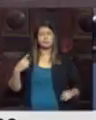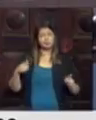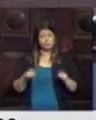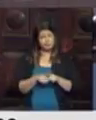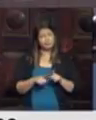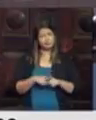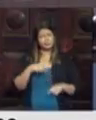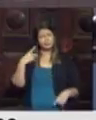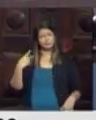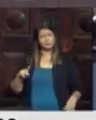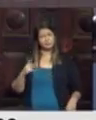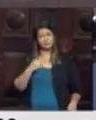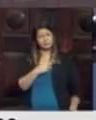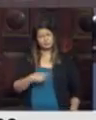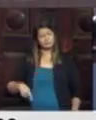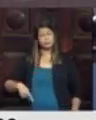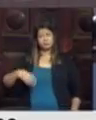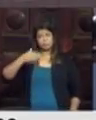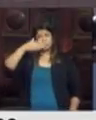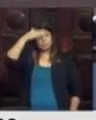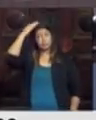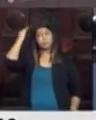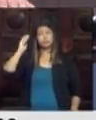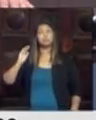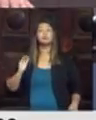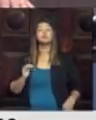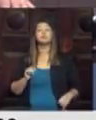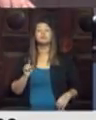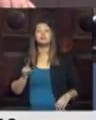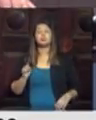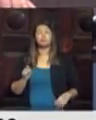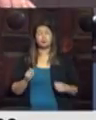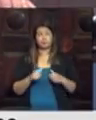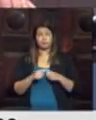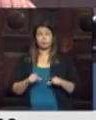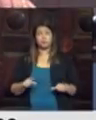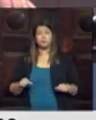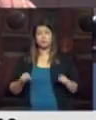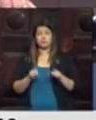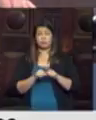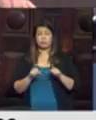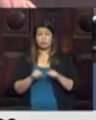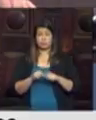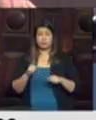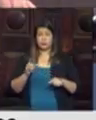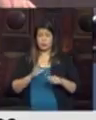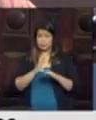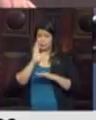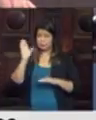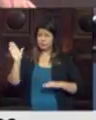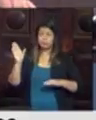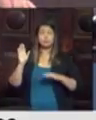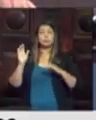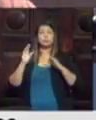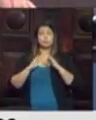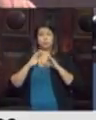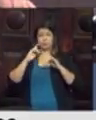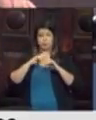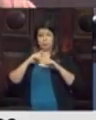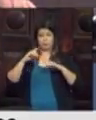Temer. O PDT estará também na Candelária